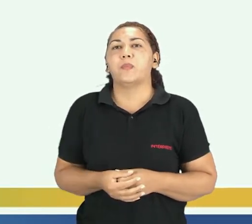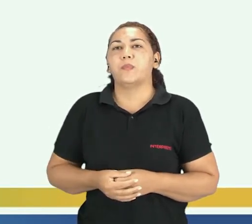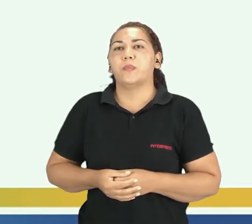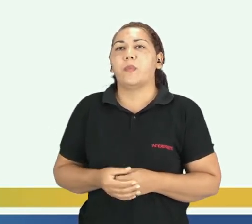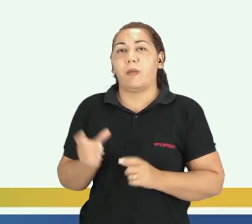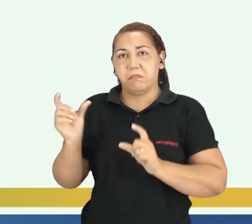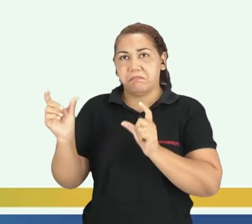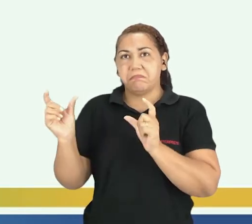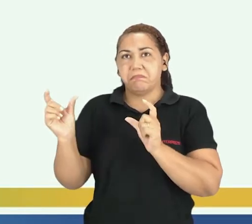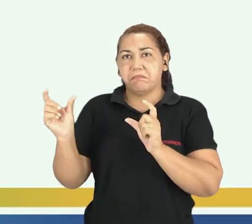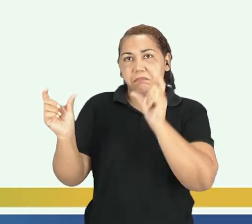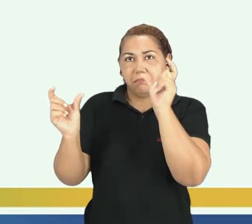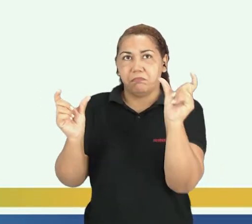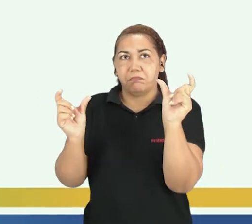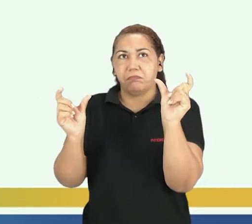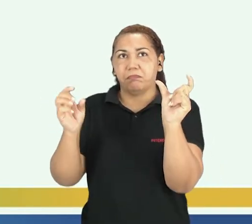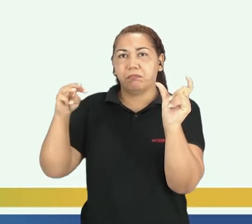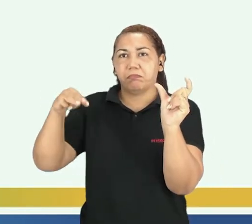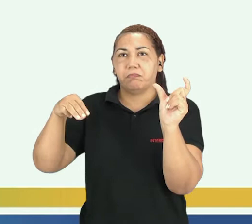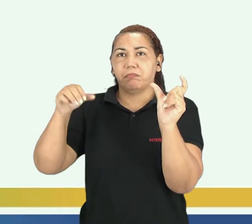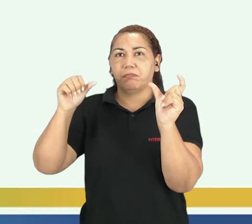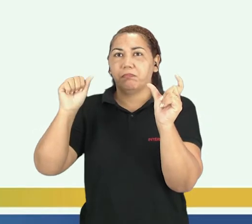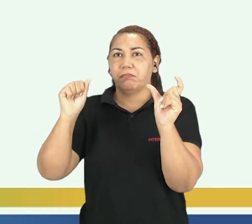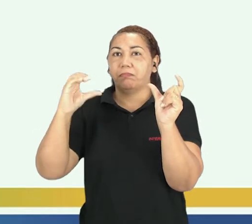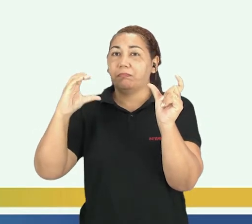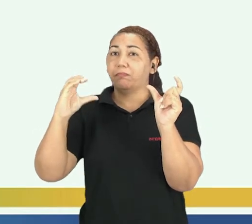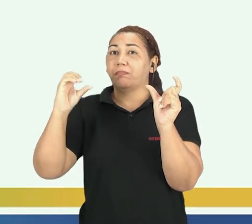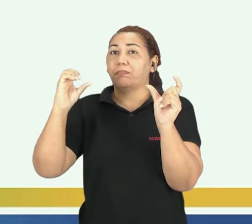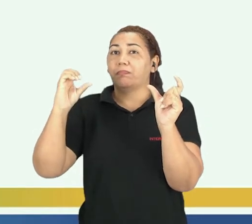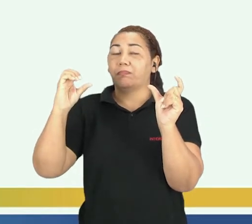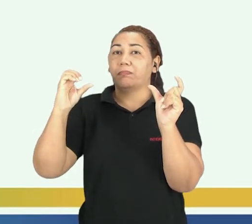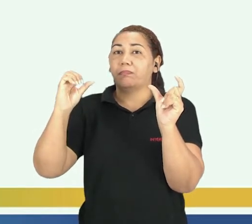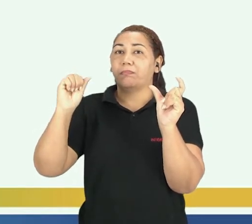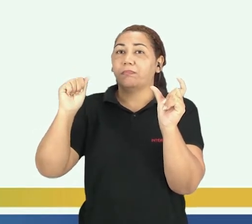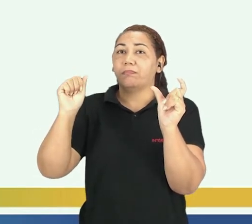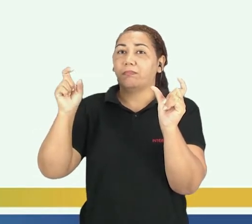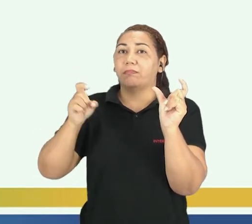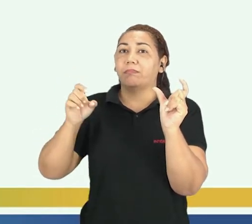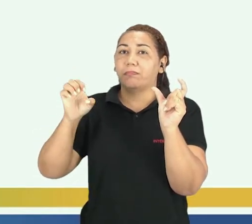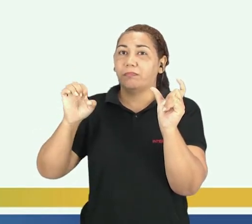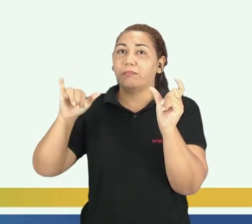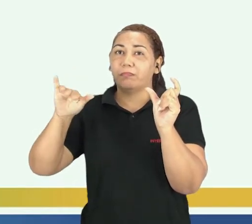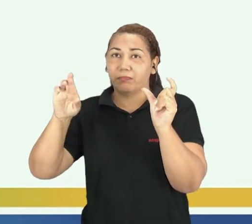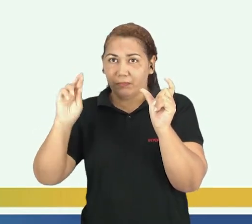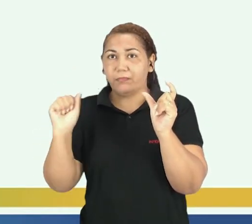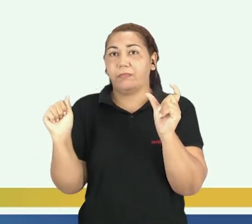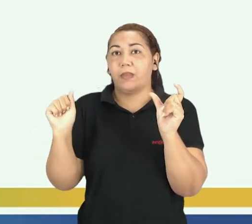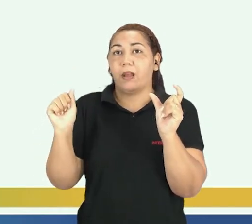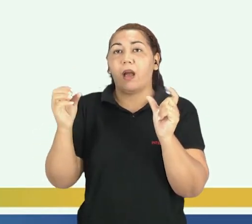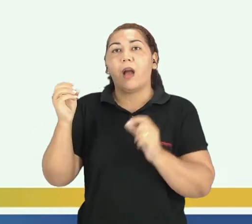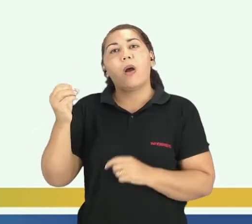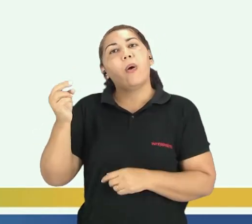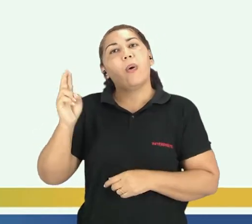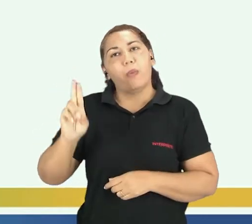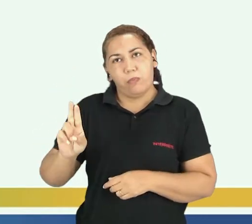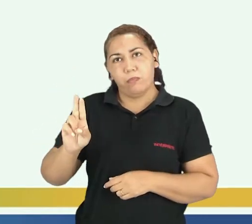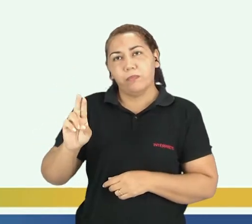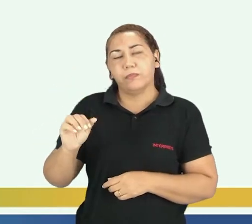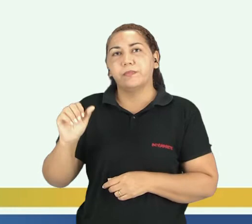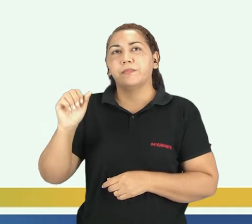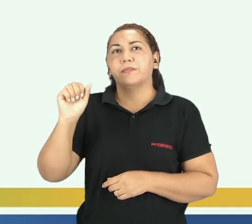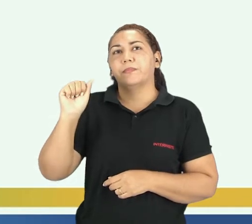Macaxeira, ela também é conhecida como, olha só, macaxeira, aipim ou mandioca, como eu falei, tá? Depende da